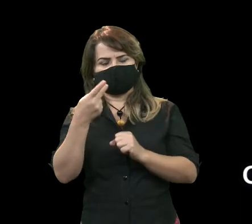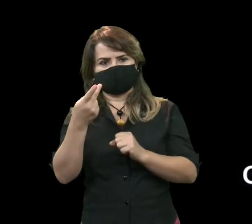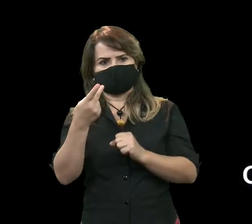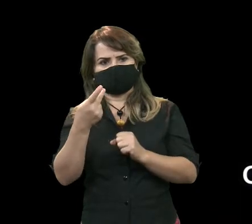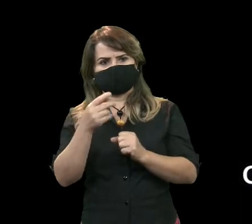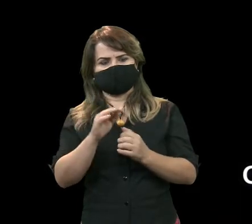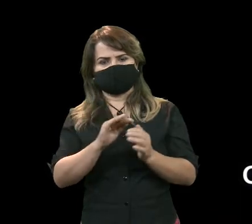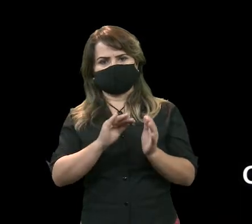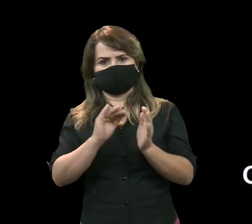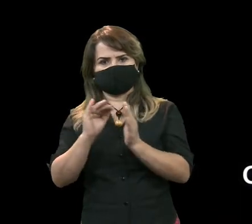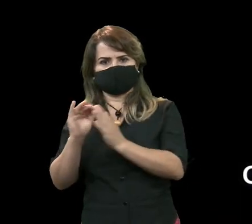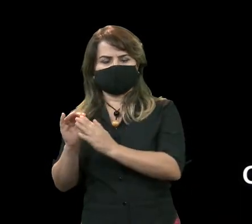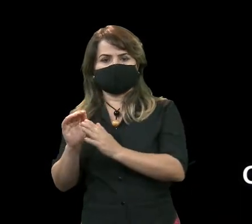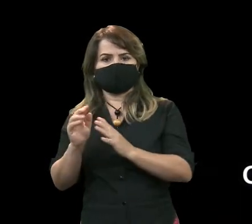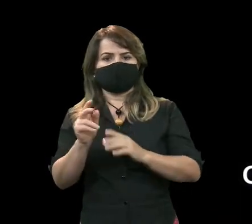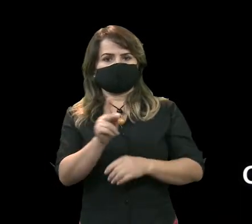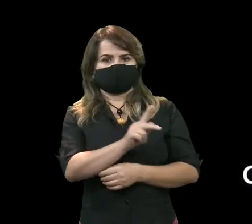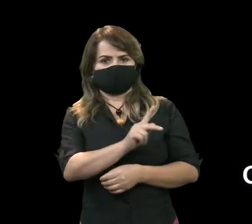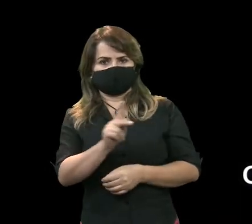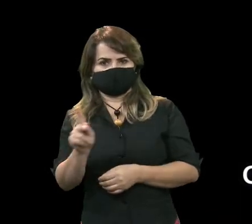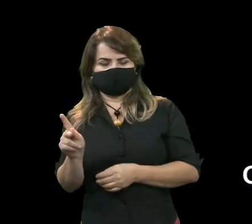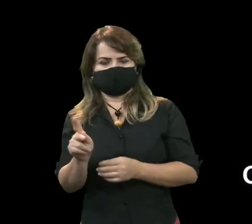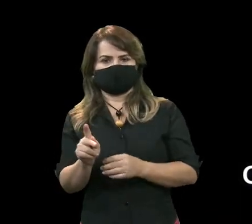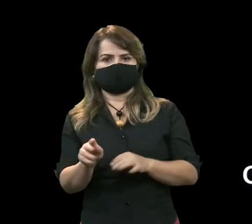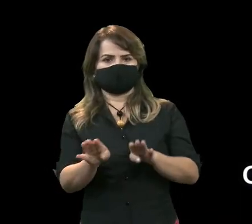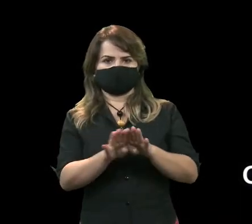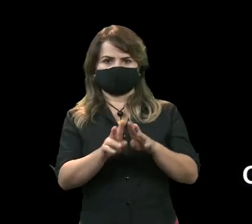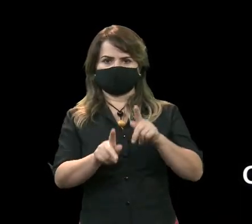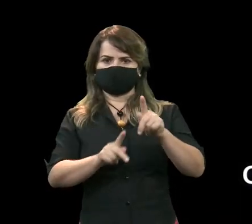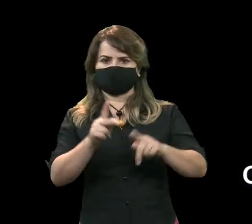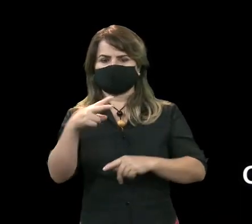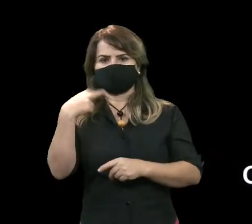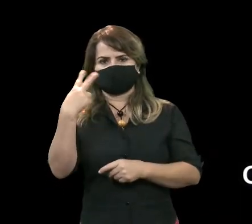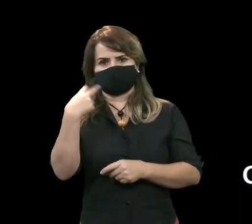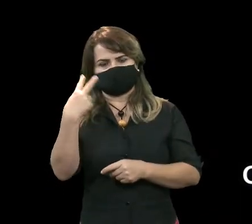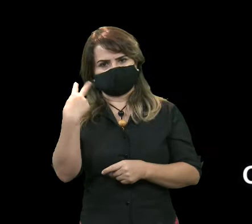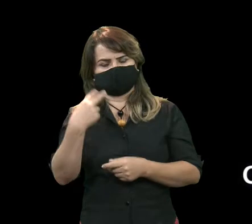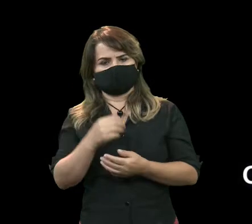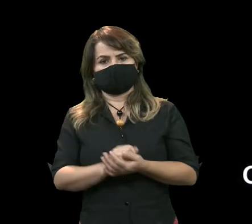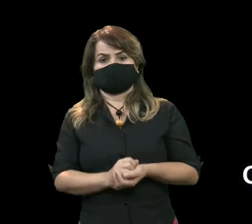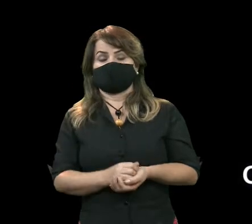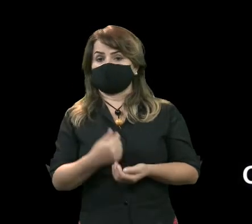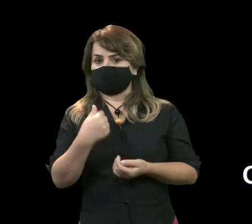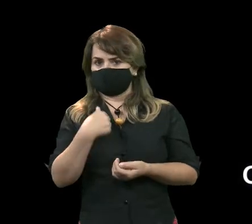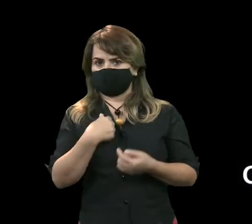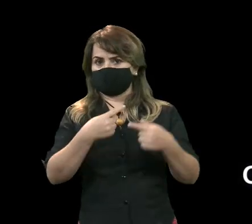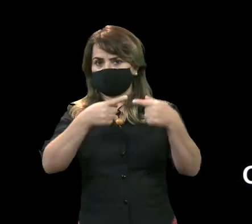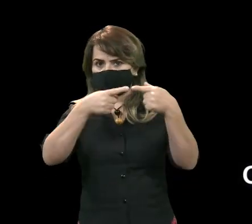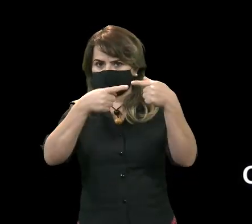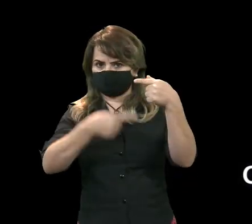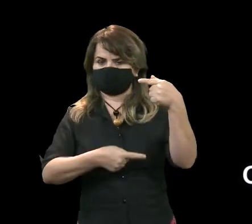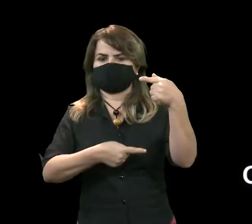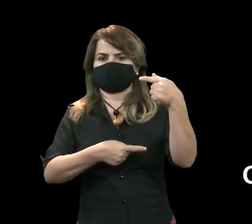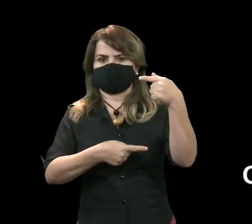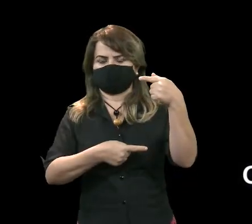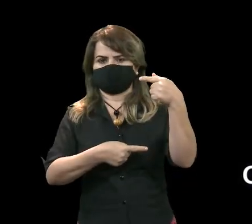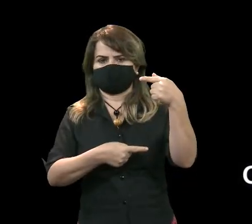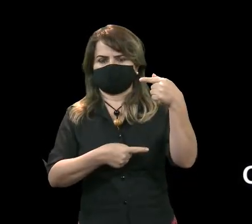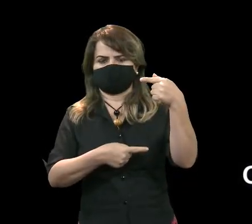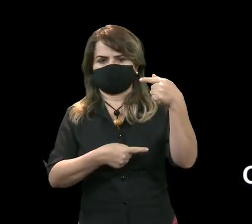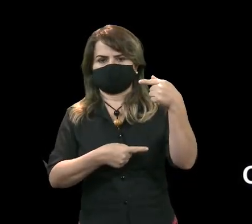Presidente, caros senhores vereadores, eu discordo de que